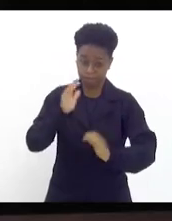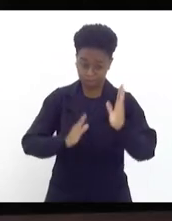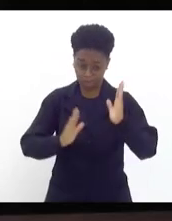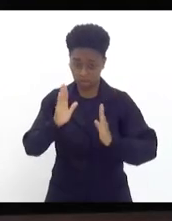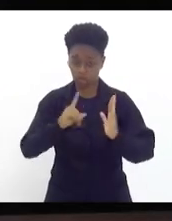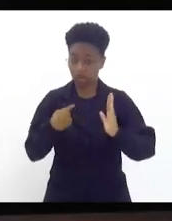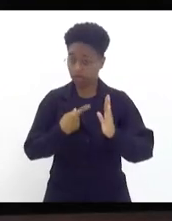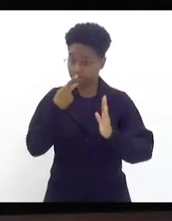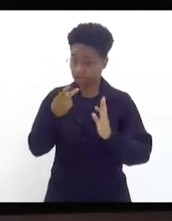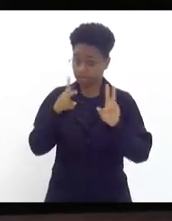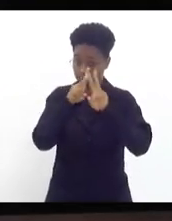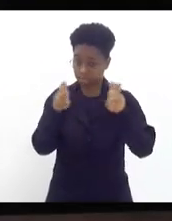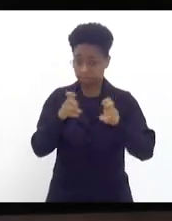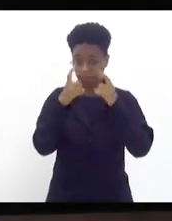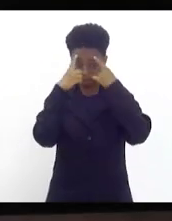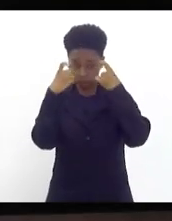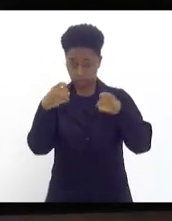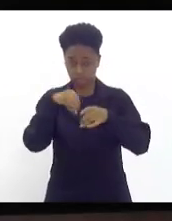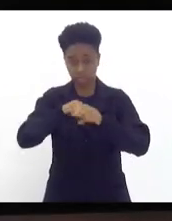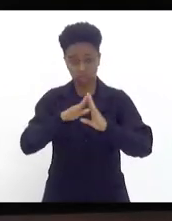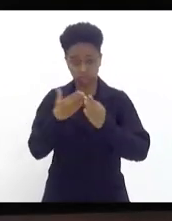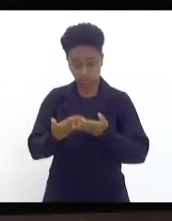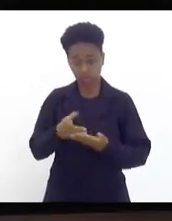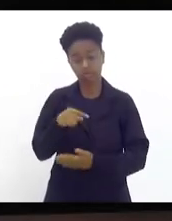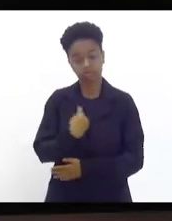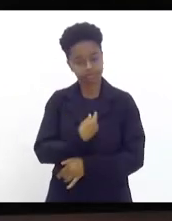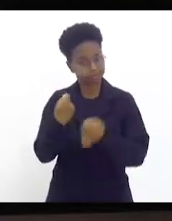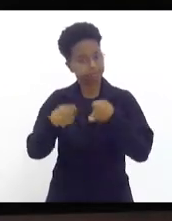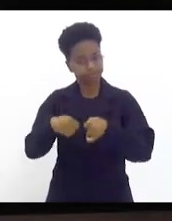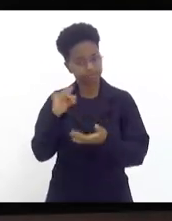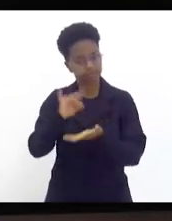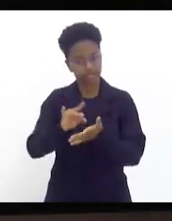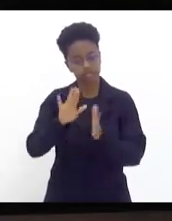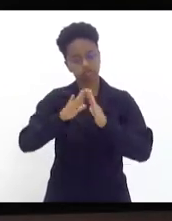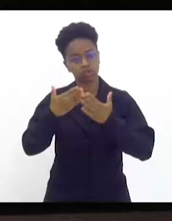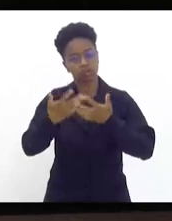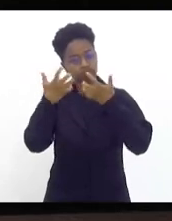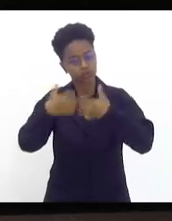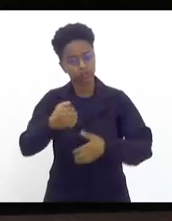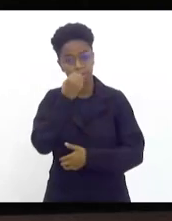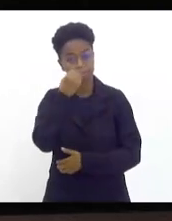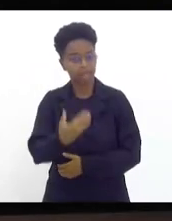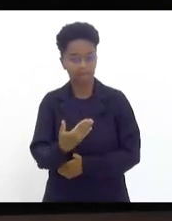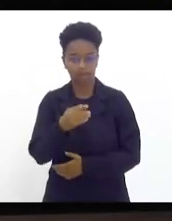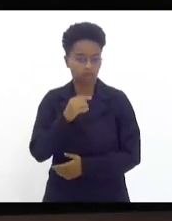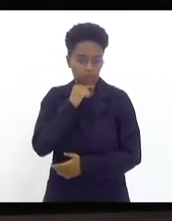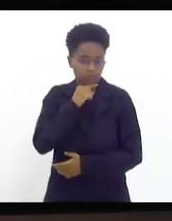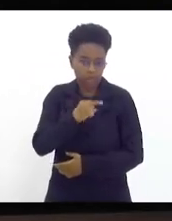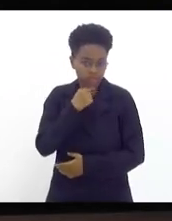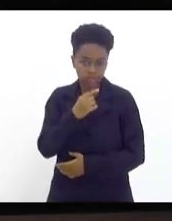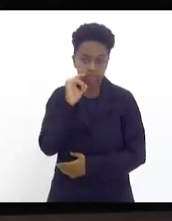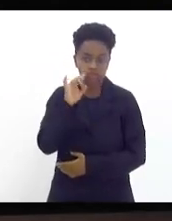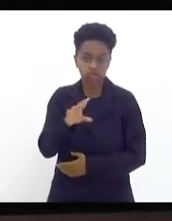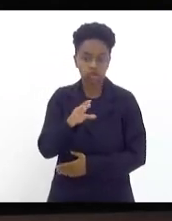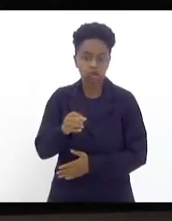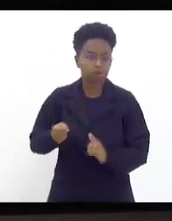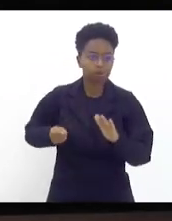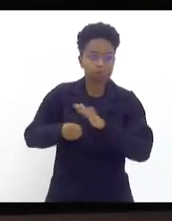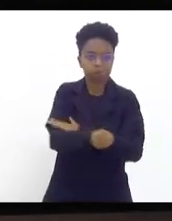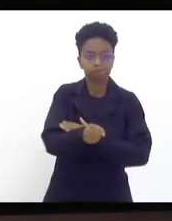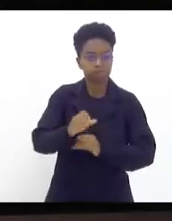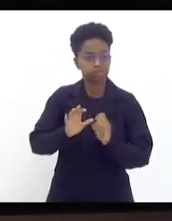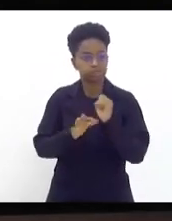tanto de violência nas escolas a gente precisa que a escola funcione bem e não basta a gente colocar mais segurança